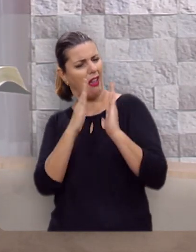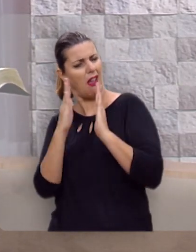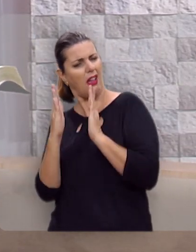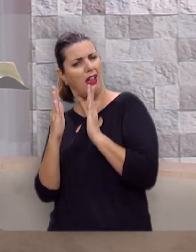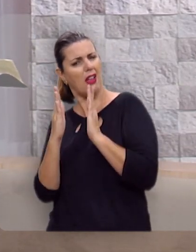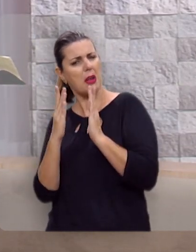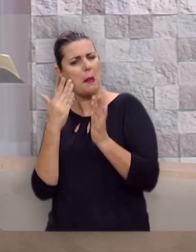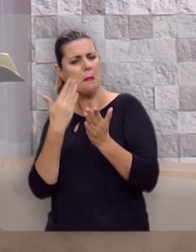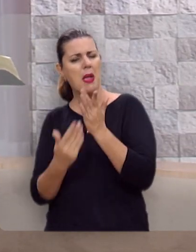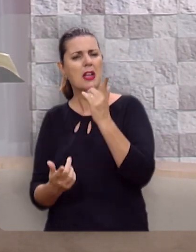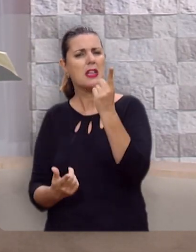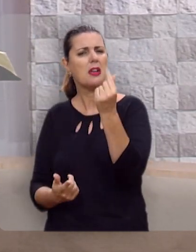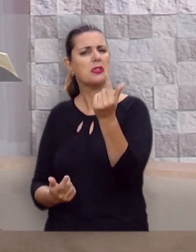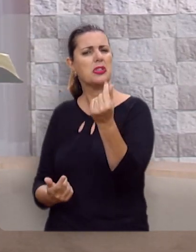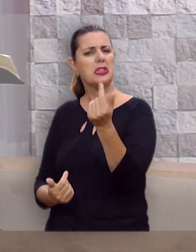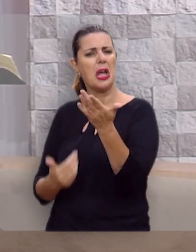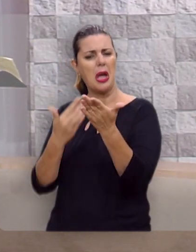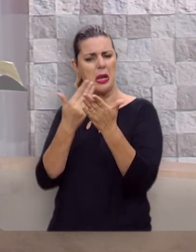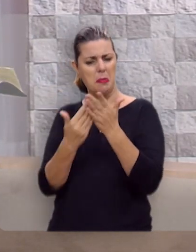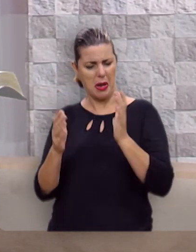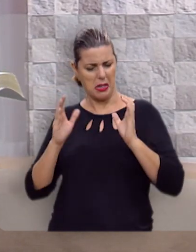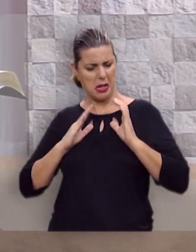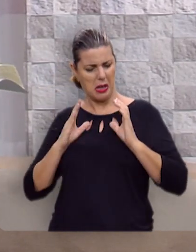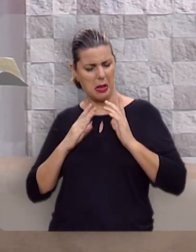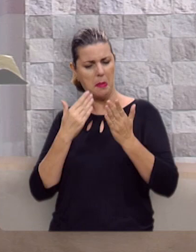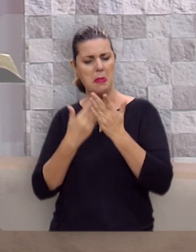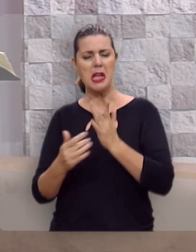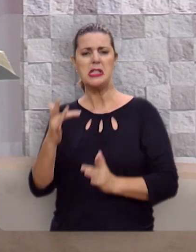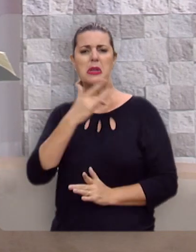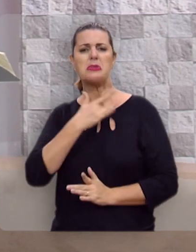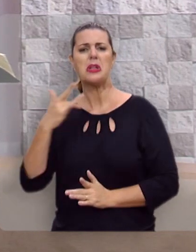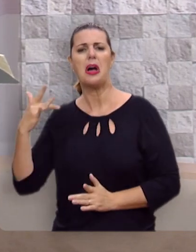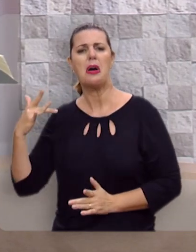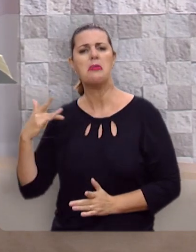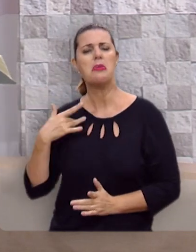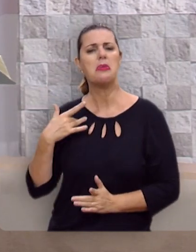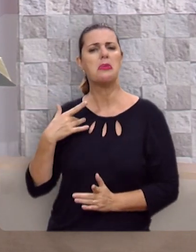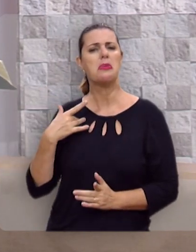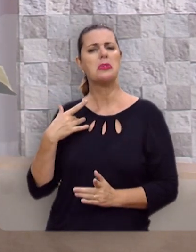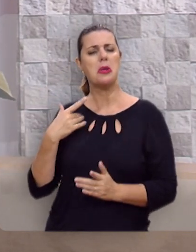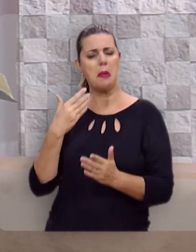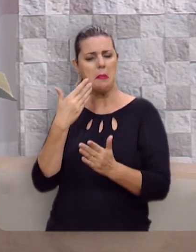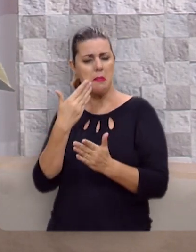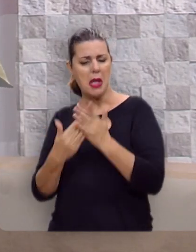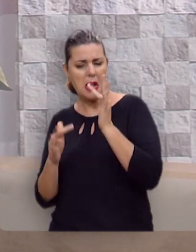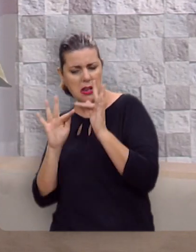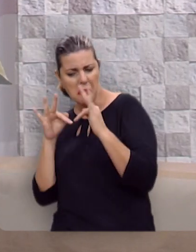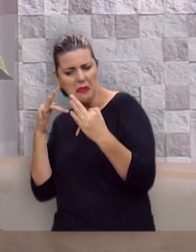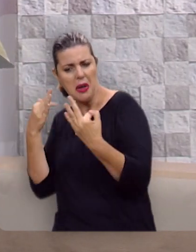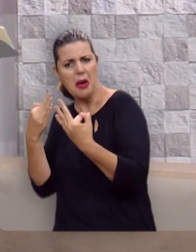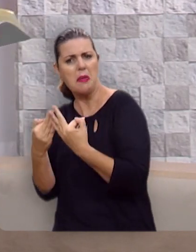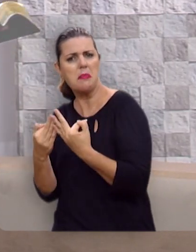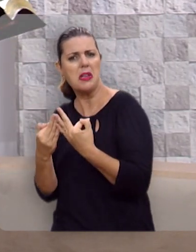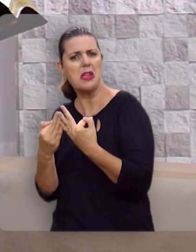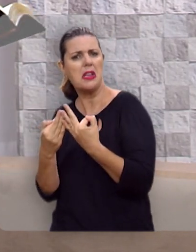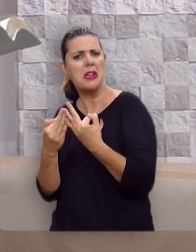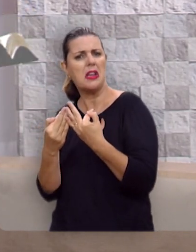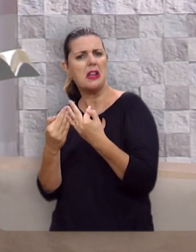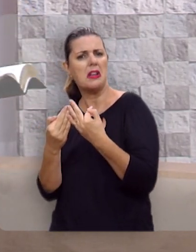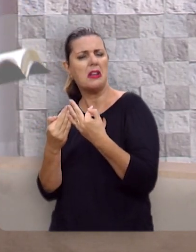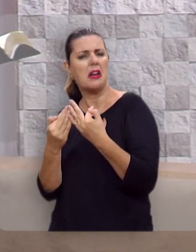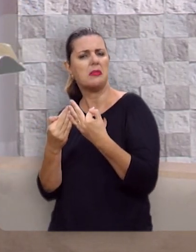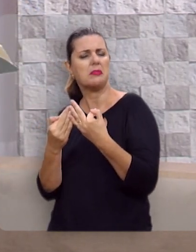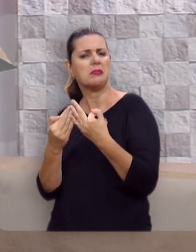sua riqueza, na sua saúde, na relação familiar